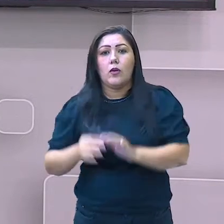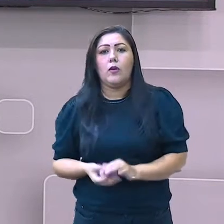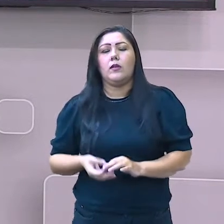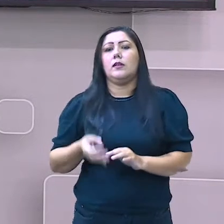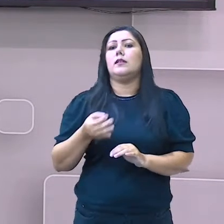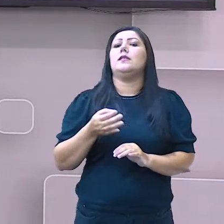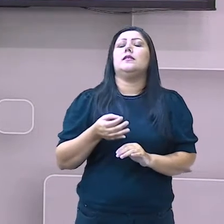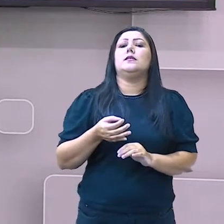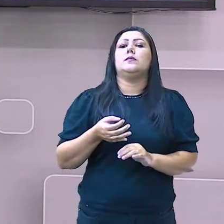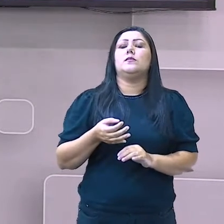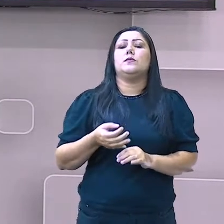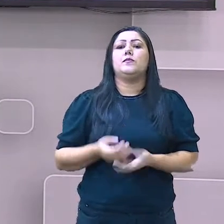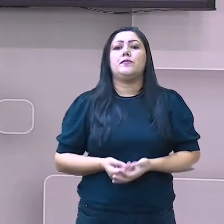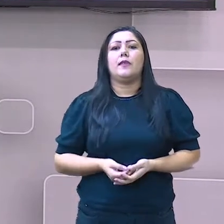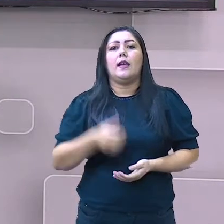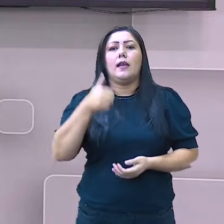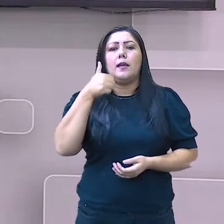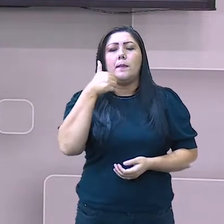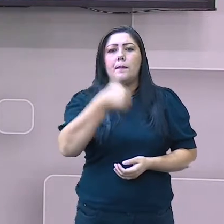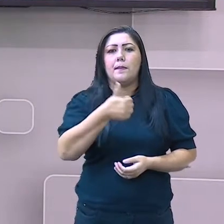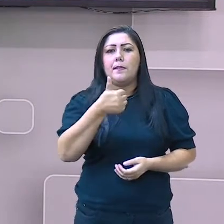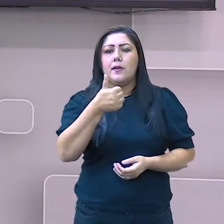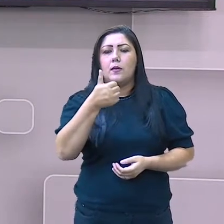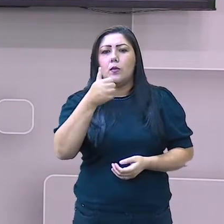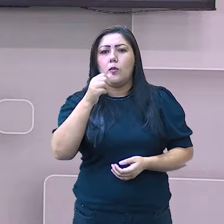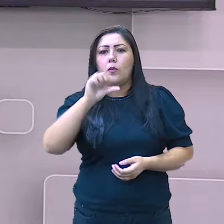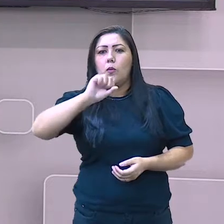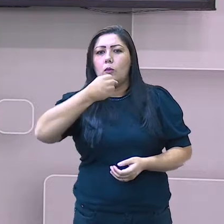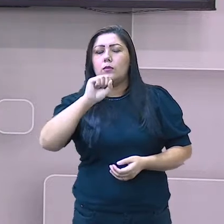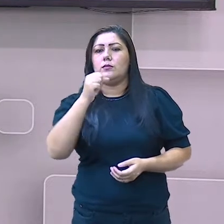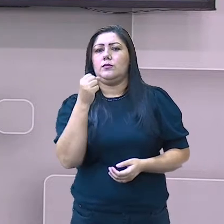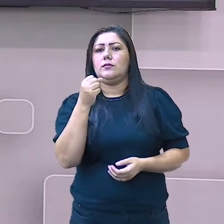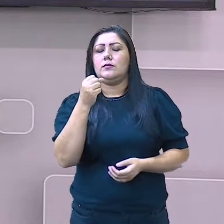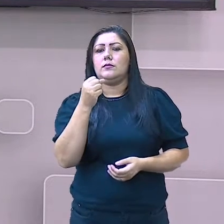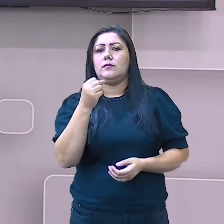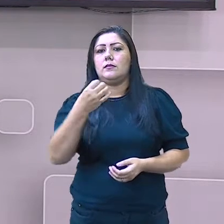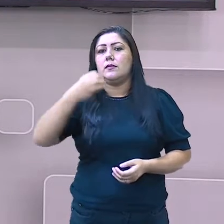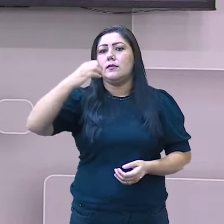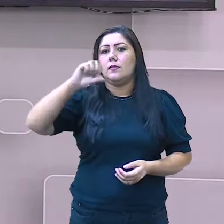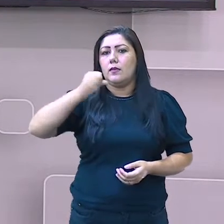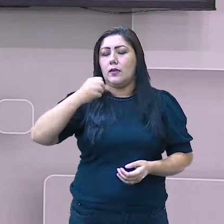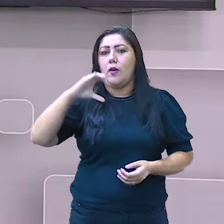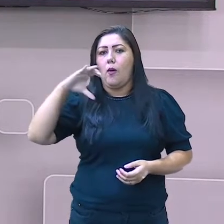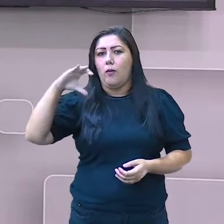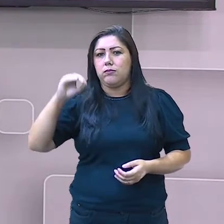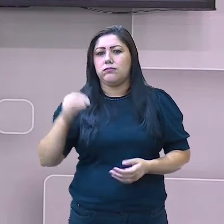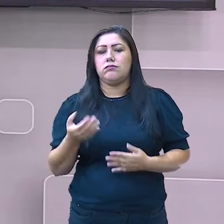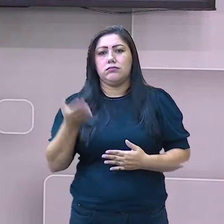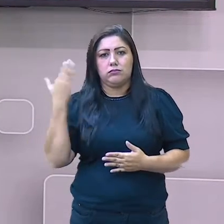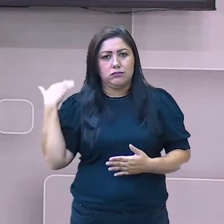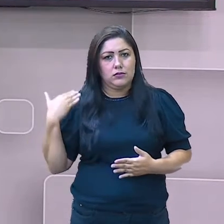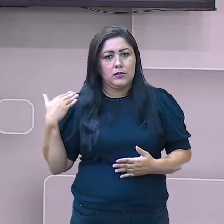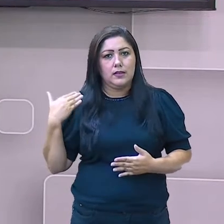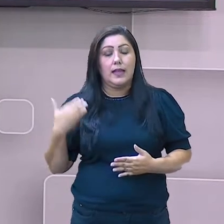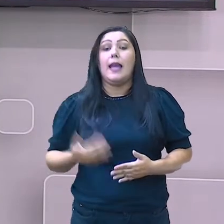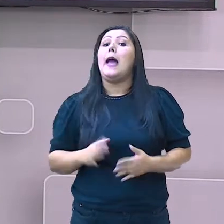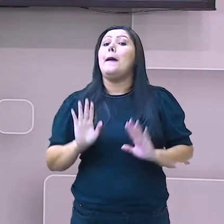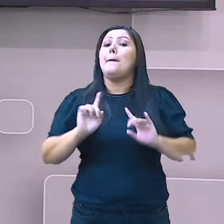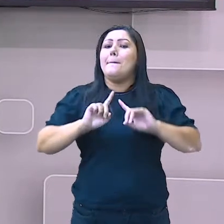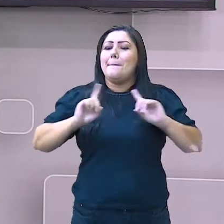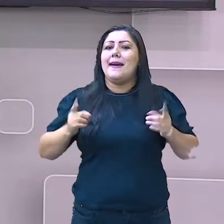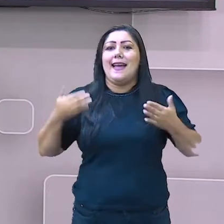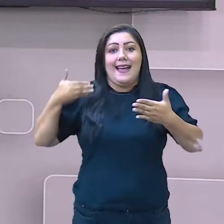1980. E falando em Jogos Olímpicos, nós já estamos às vésperas de um novo